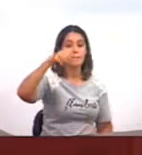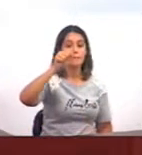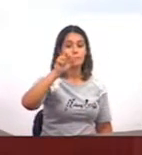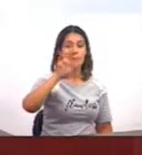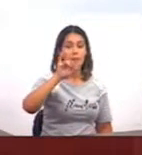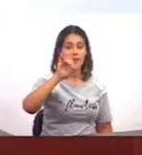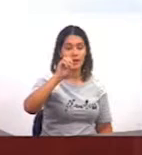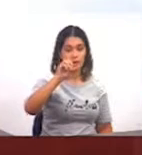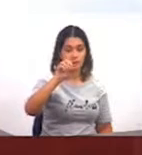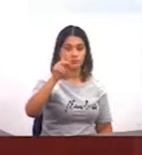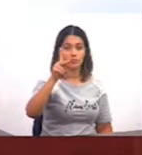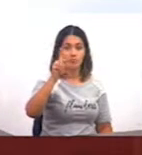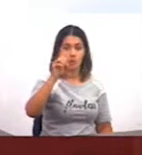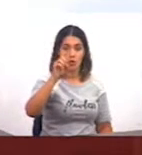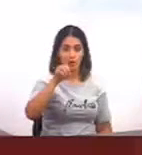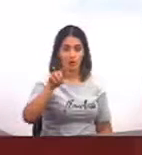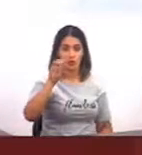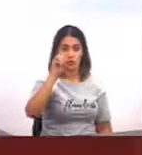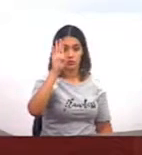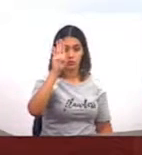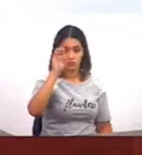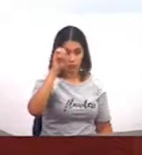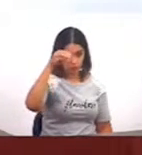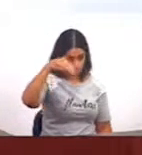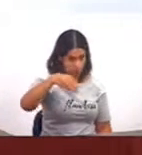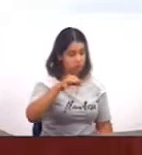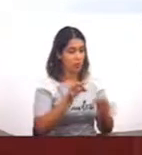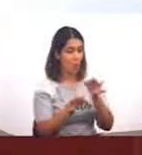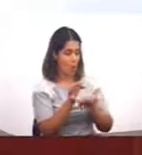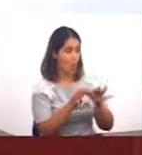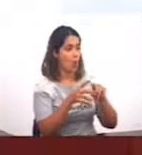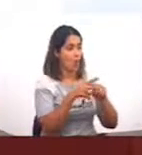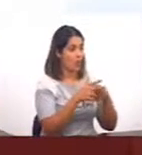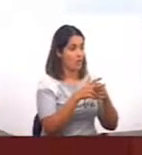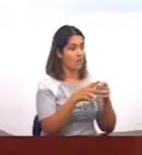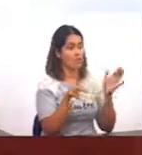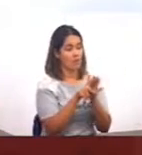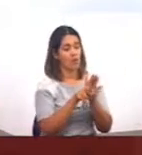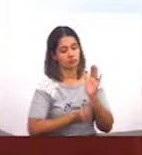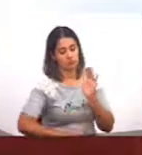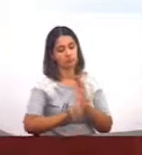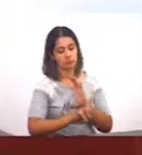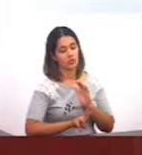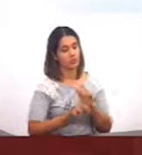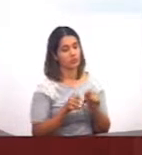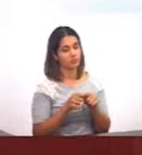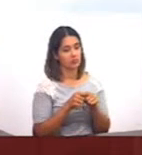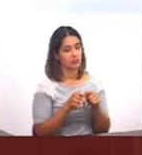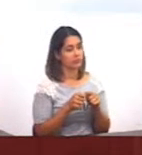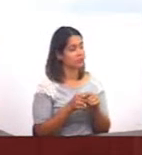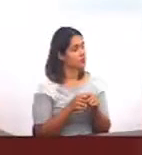foi anunciada por Vilmar da Farmácia. A obra está sendo realizada com recursos próprios do município e conta com